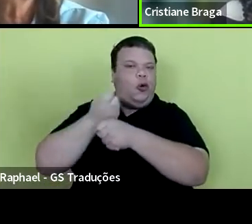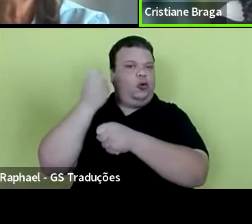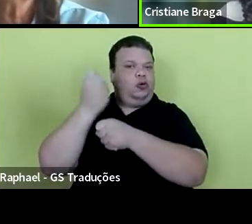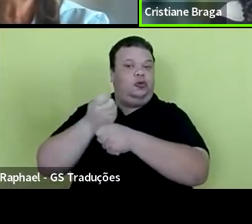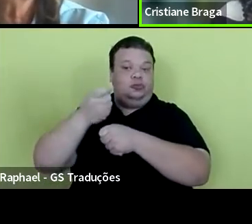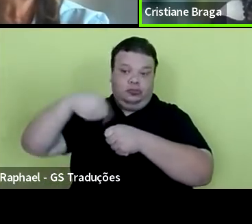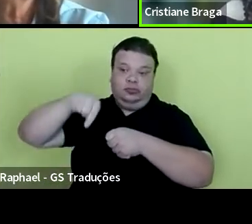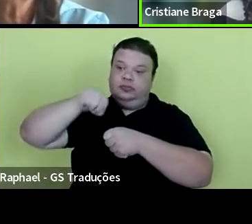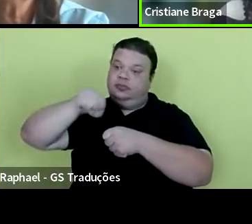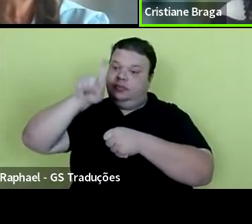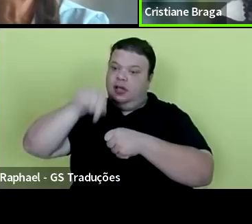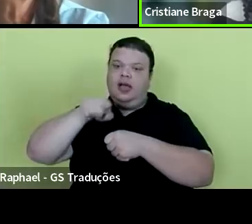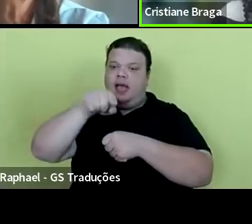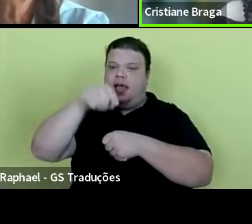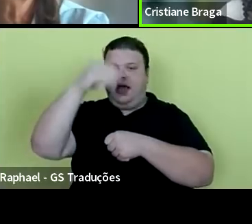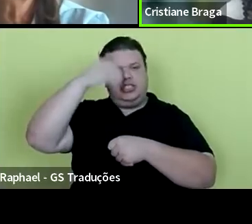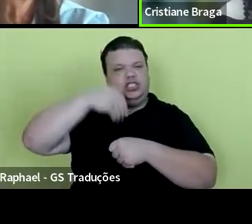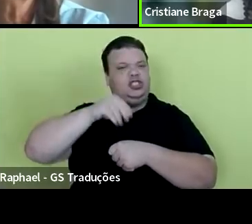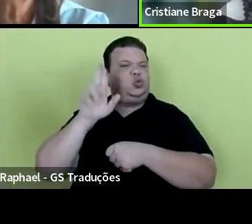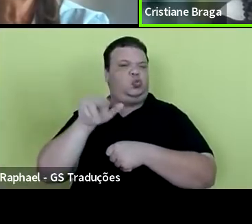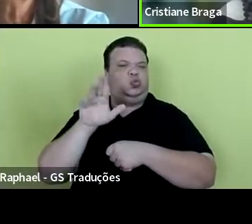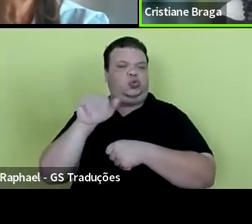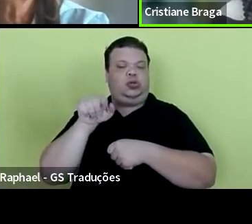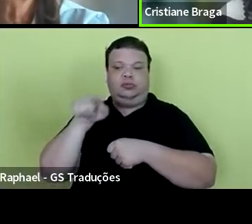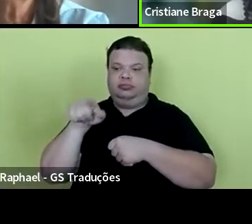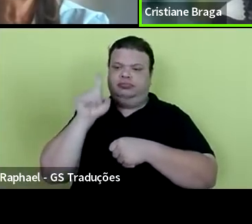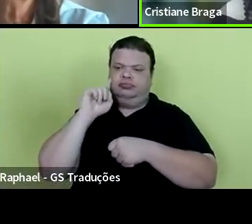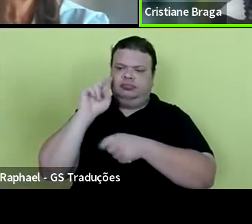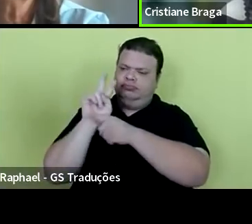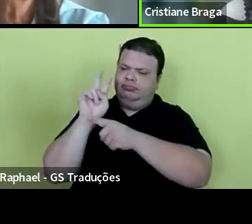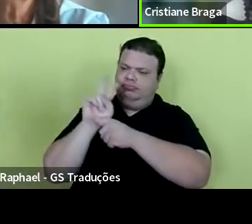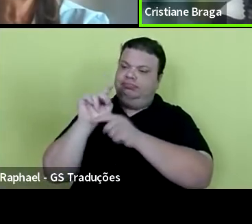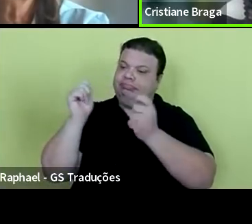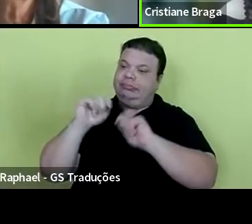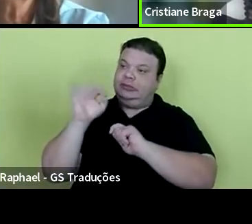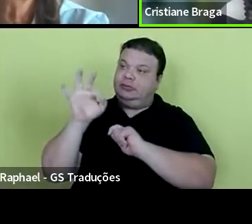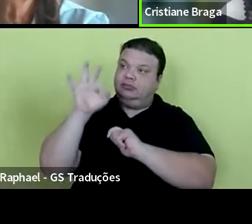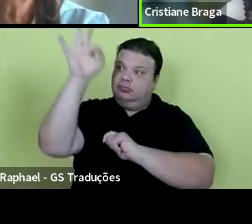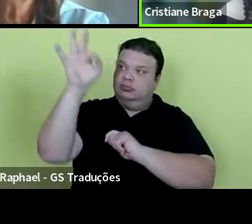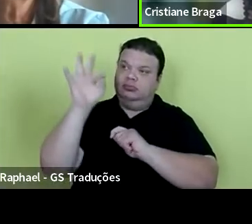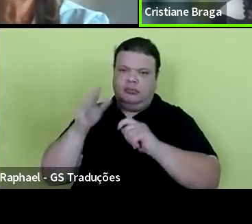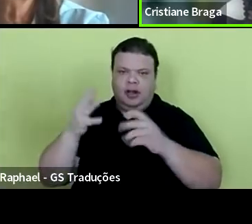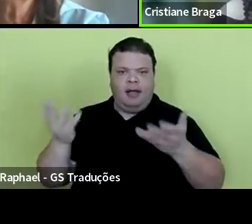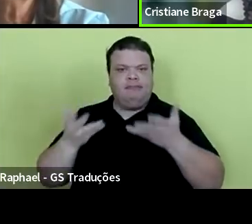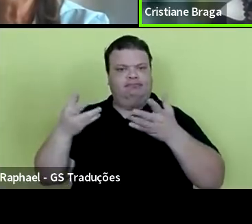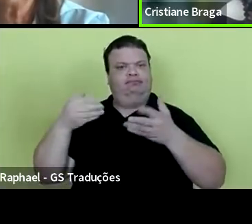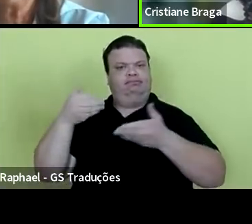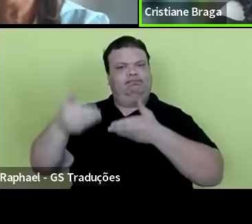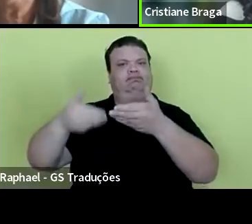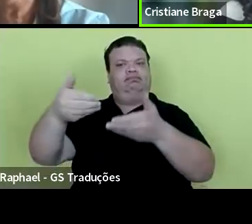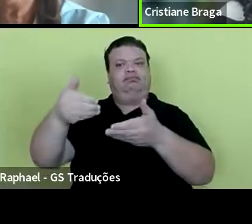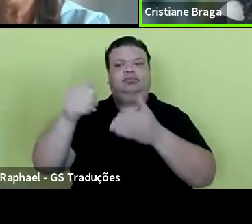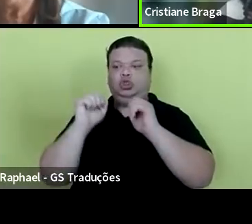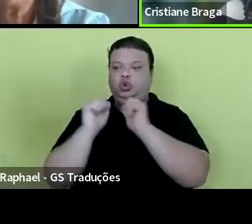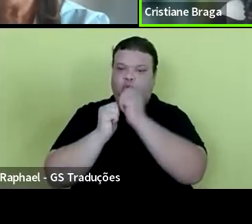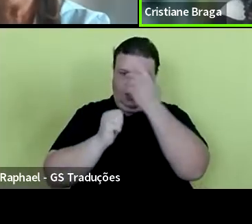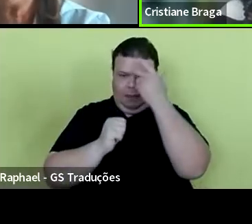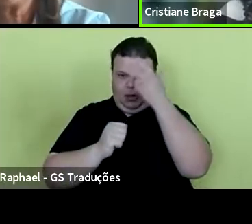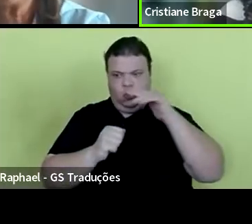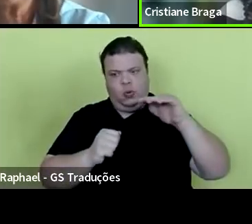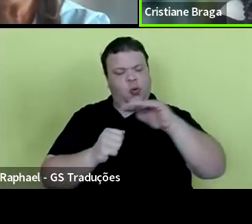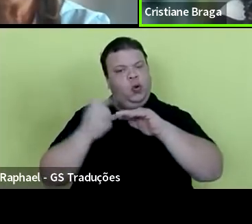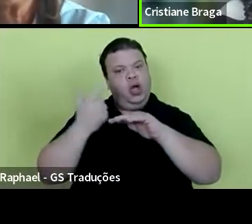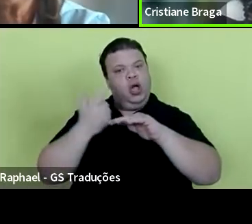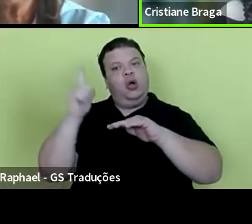esperançar é não desistir, esperançar é levar adiante, esperançar é juntar-se com outros para